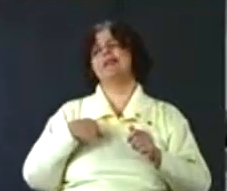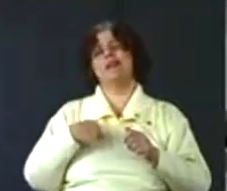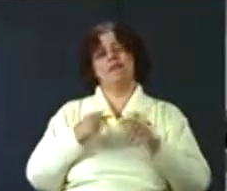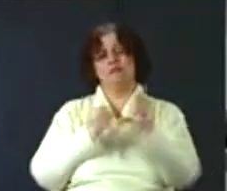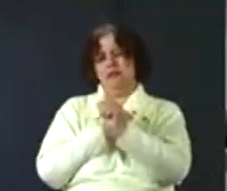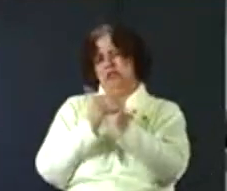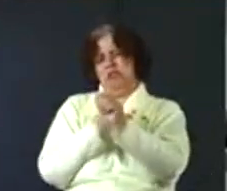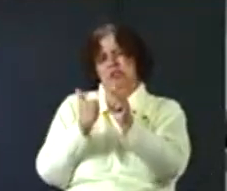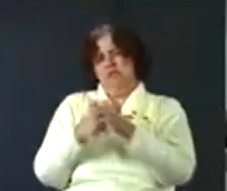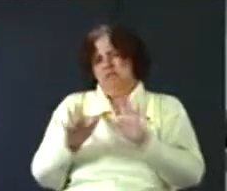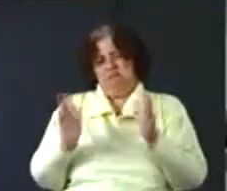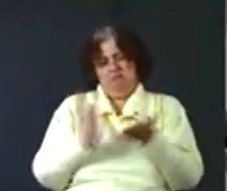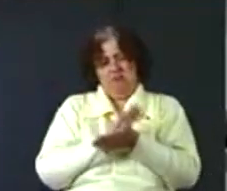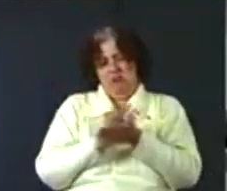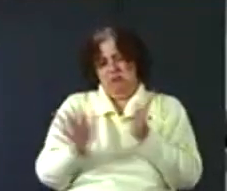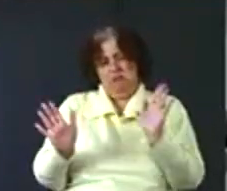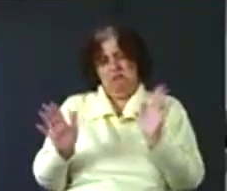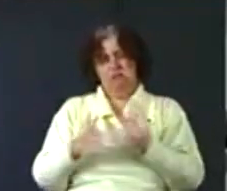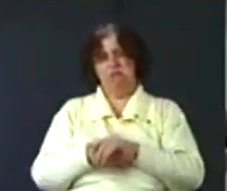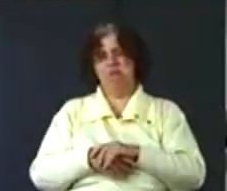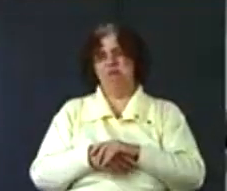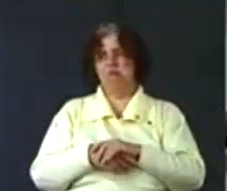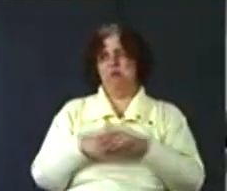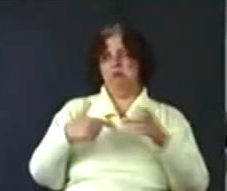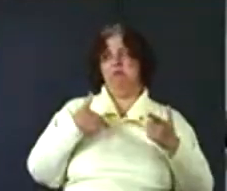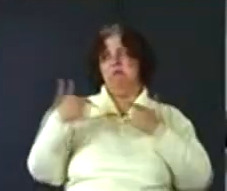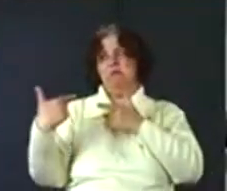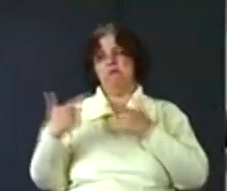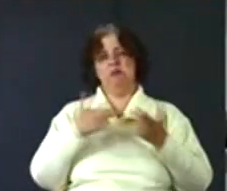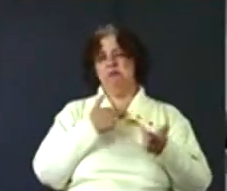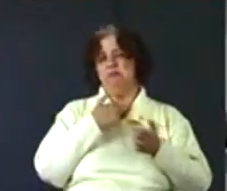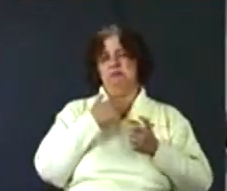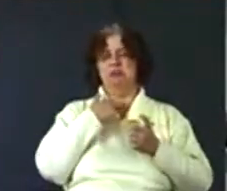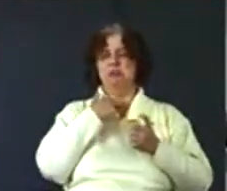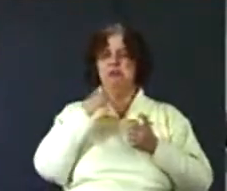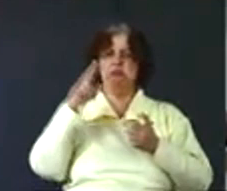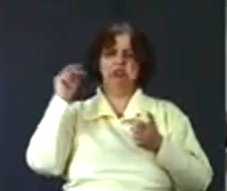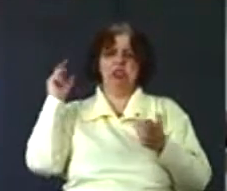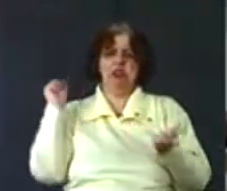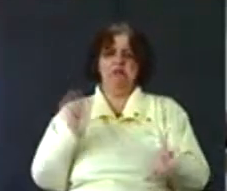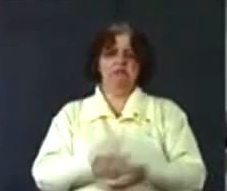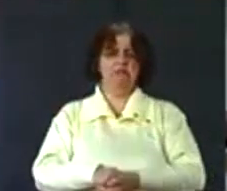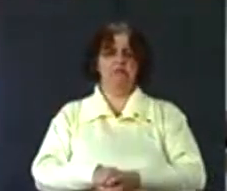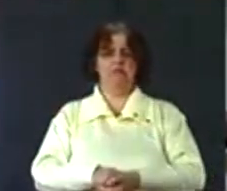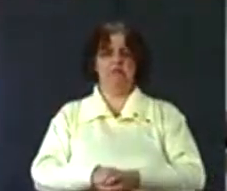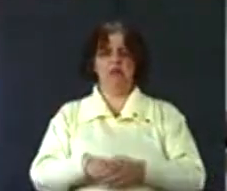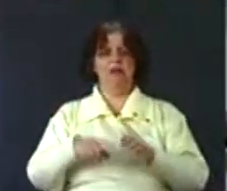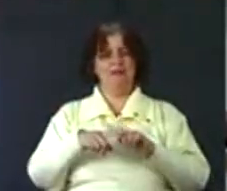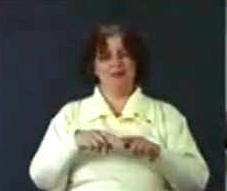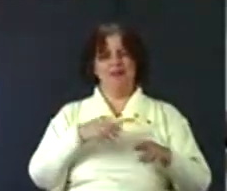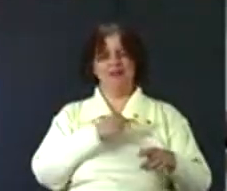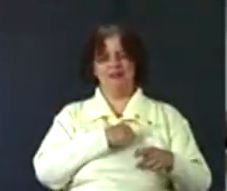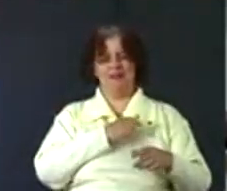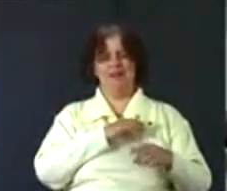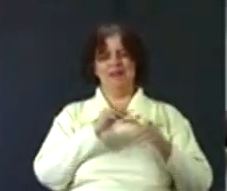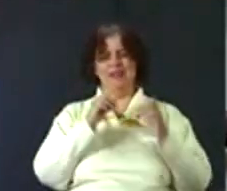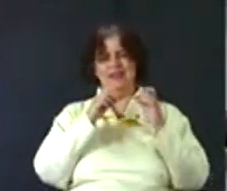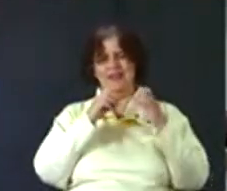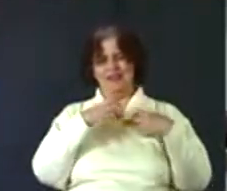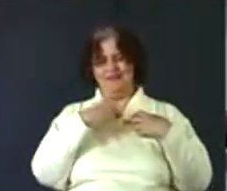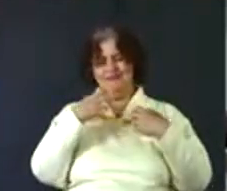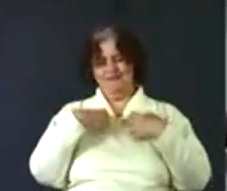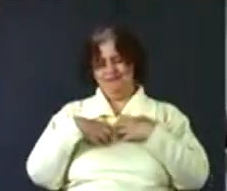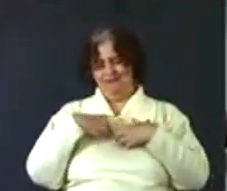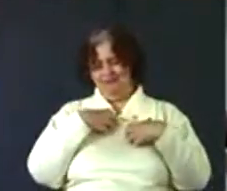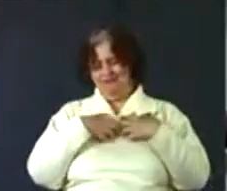estou sofrendo nenhum tipo de afronta, mas eu tenho outras tribulações na minha vida, outras coisas que têm angustiado o meu coração, problemas